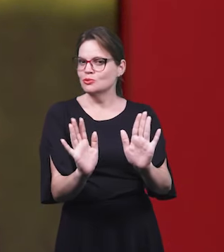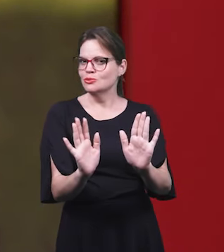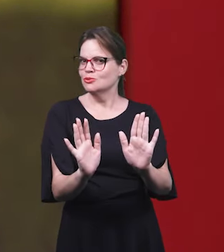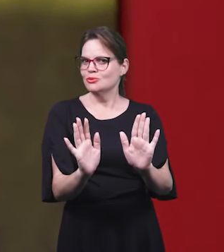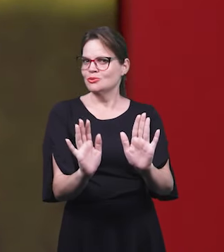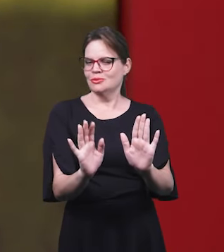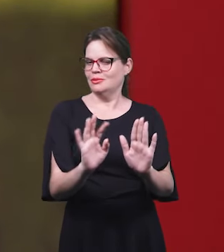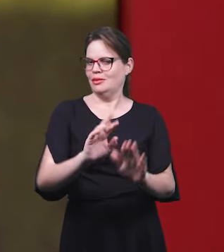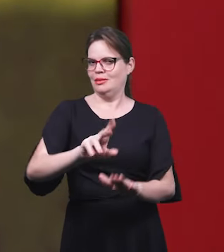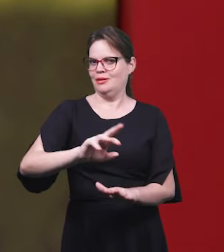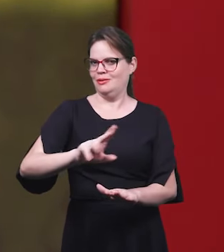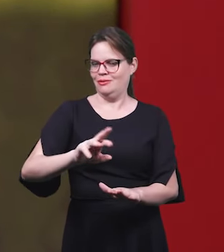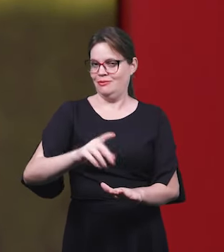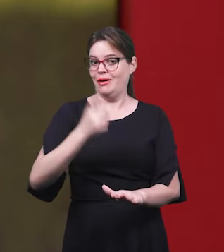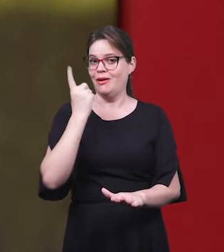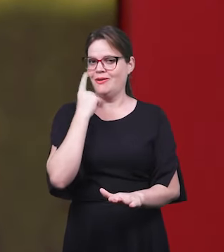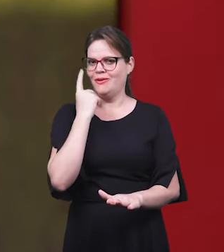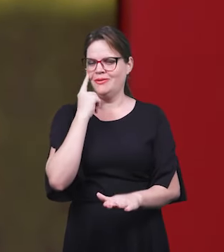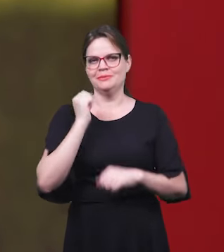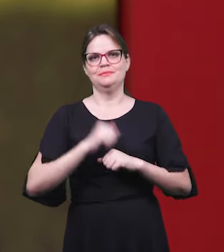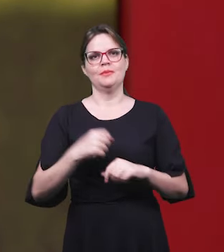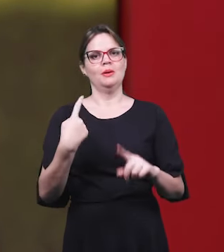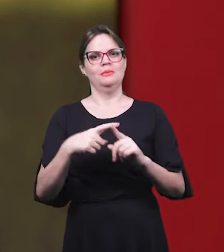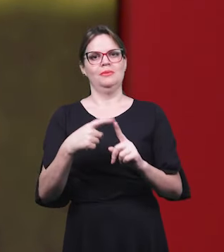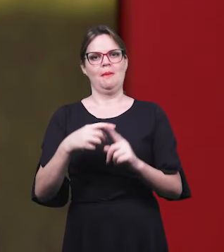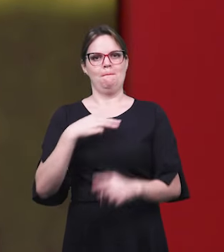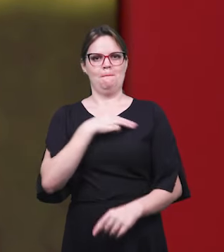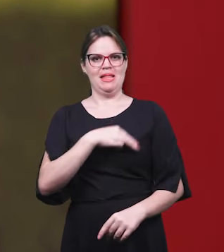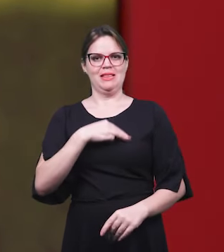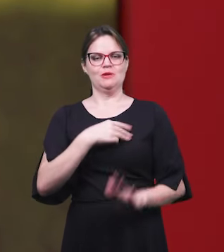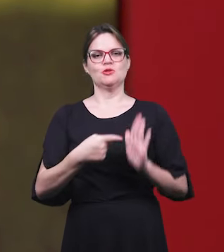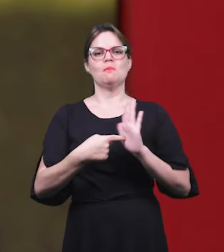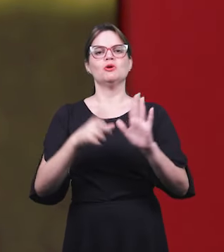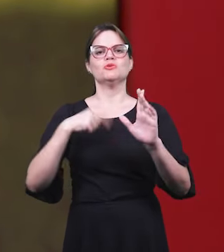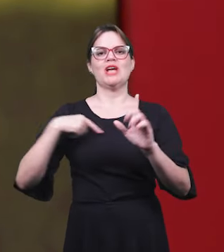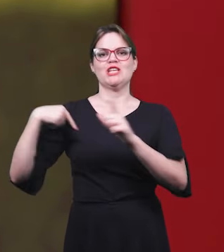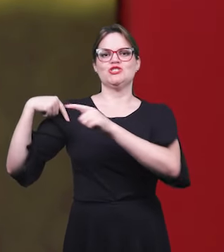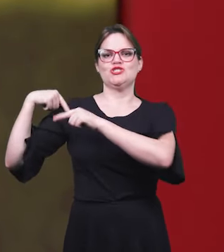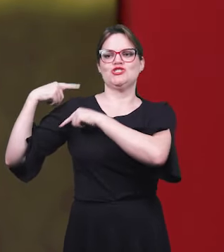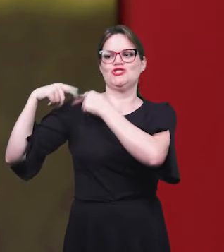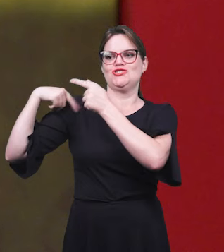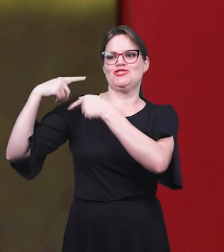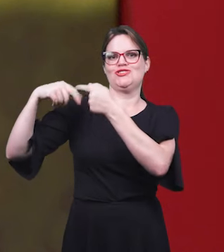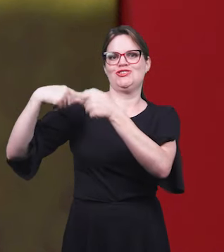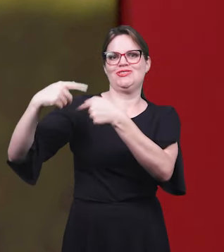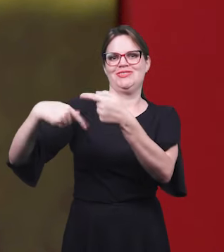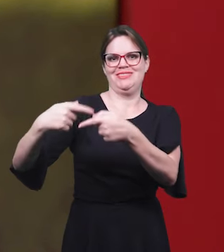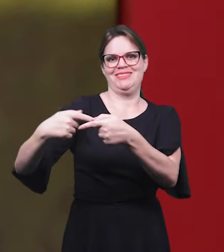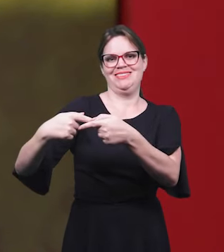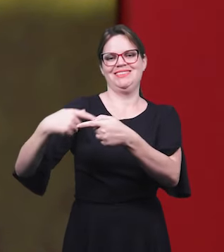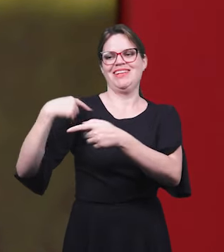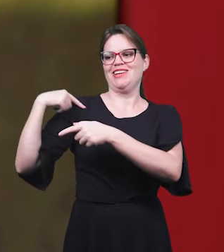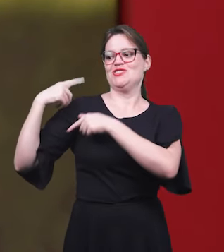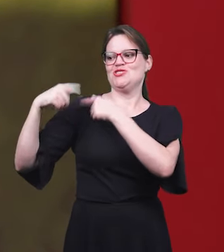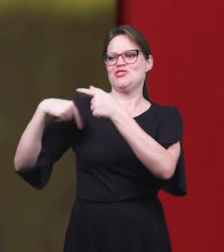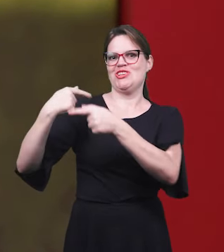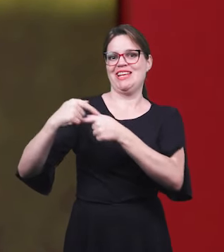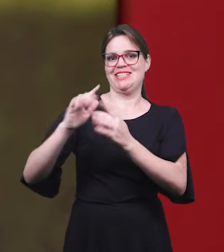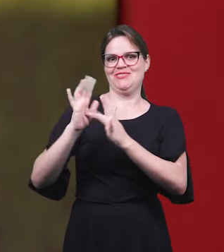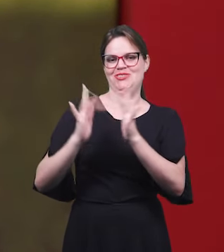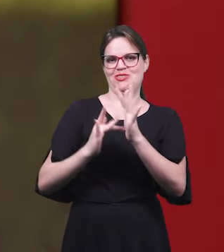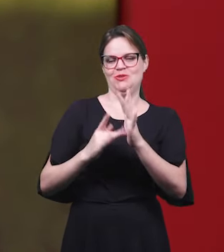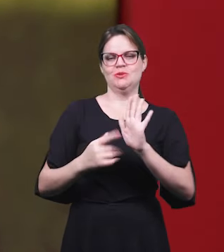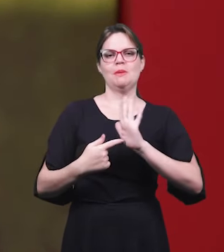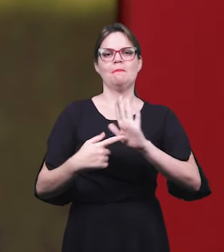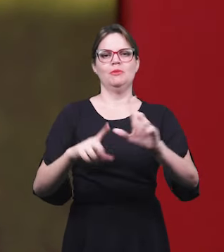isso. O Fernando já até citou aqui, mas quando Mateus fala da genealogia do Senhor Jesus, no verso 5 do capítulo 1, e diz